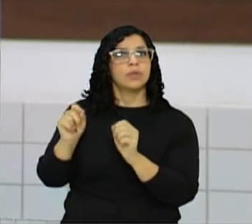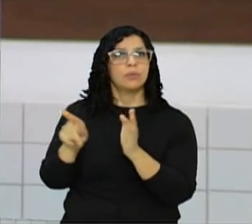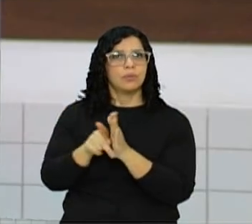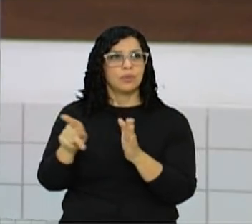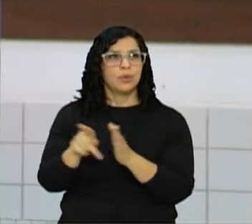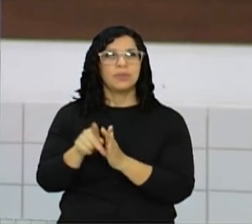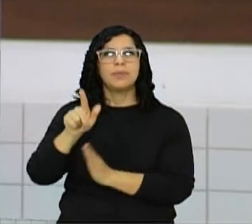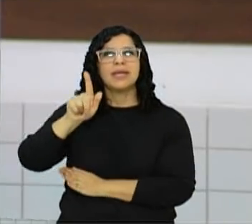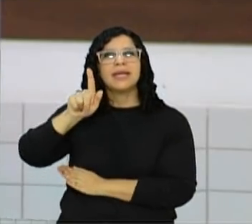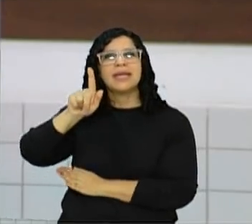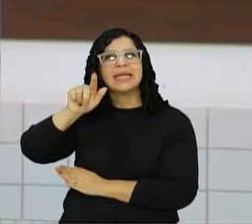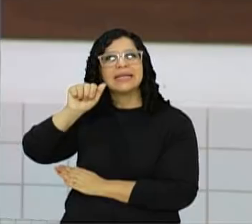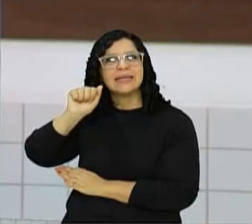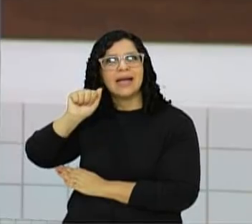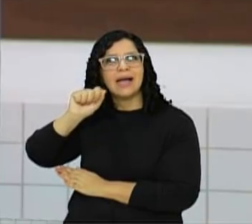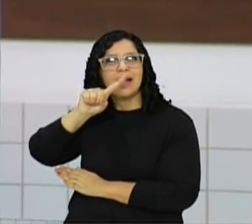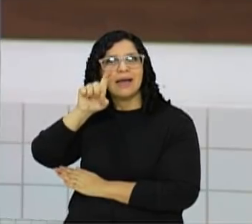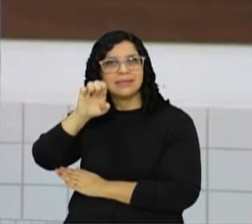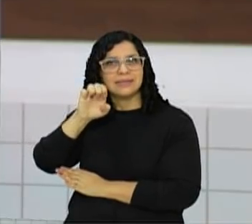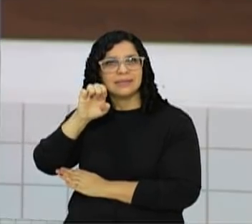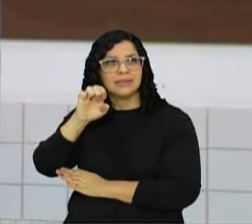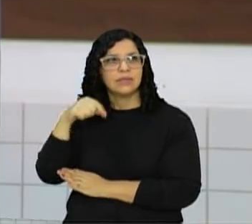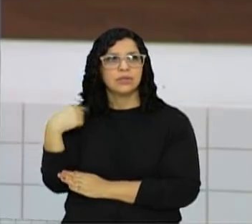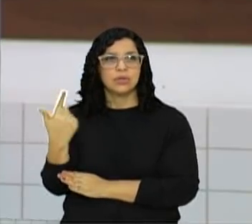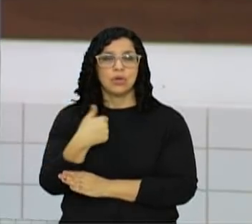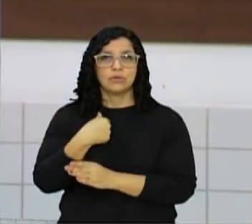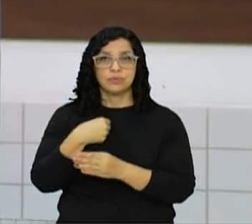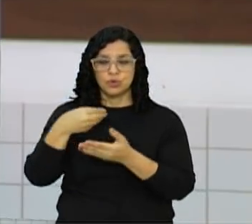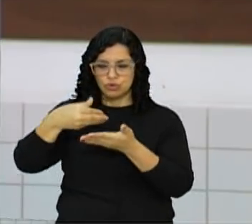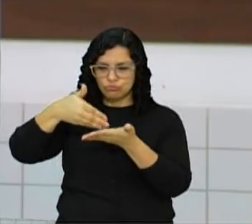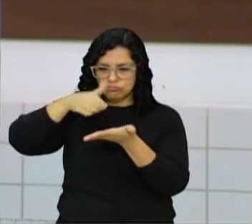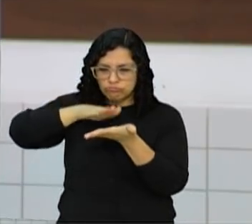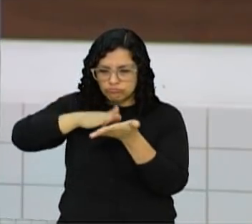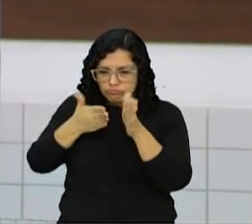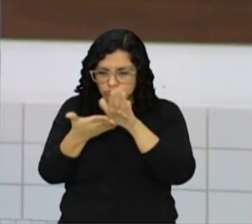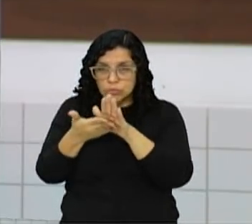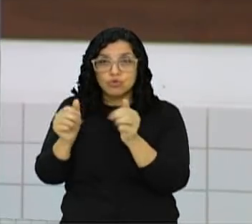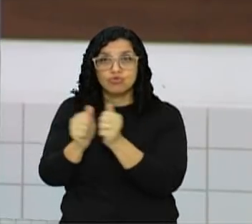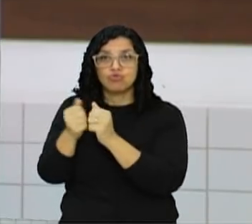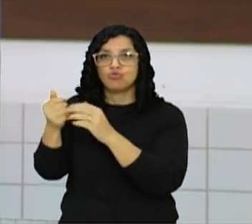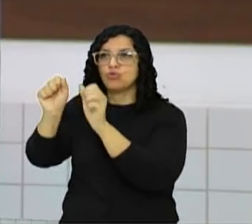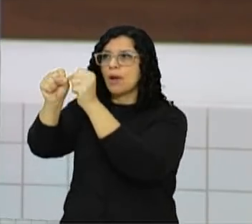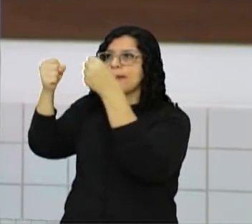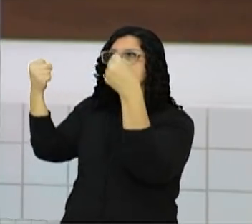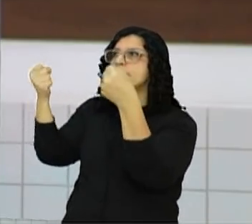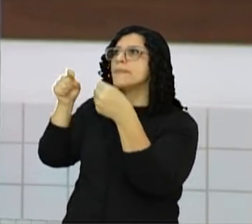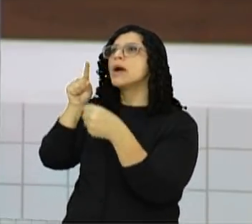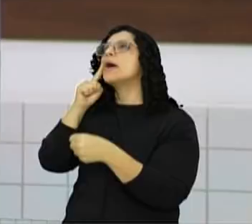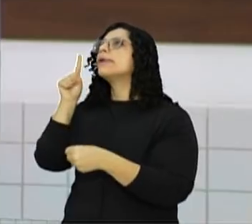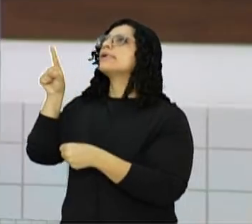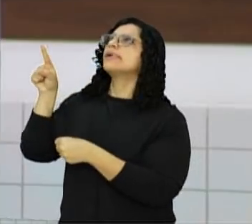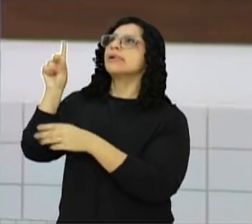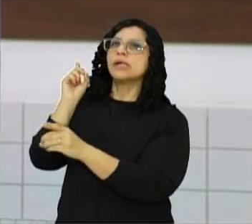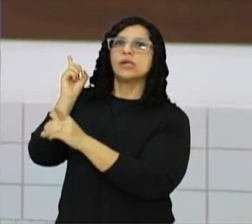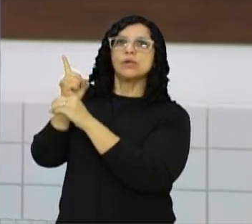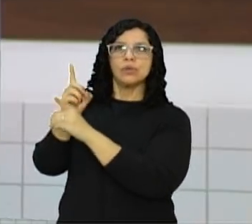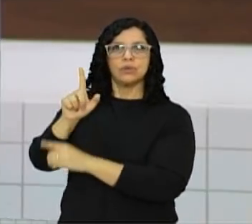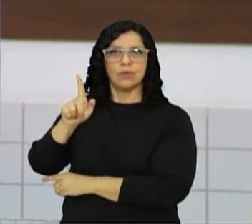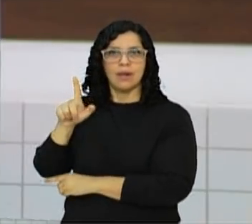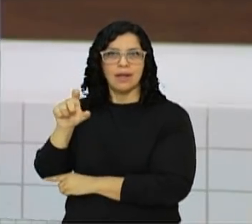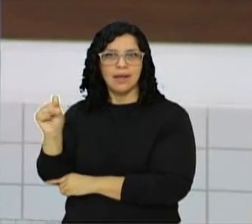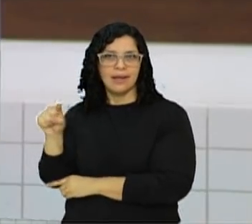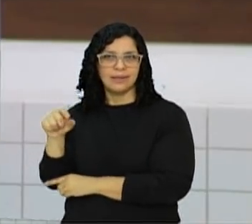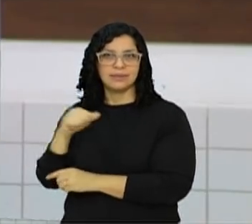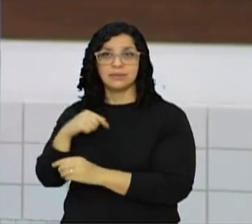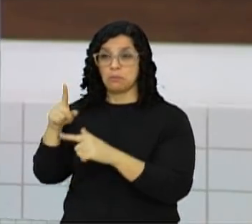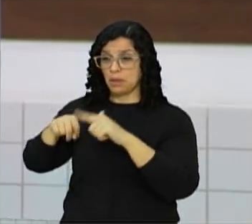é colocar a gaze. Então, nós pegamos lá no nosso armário, na nossa farmacinha, e pegamos